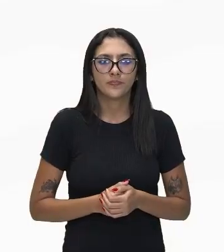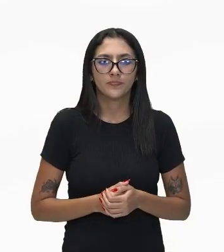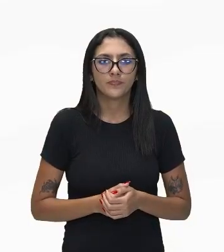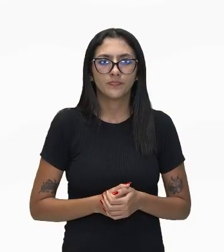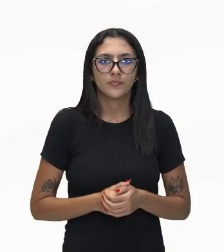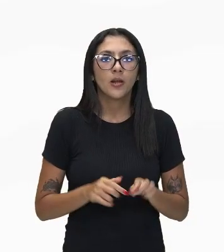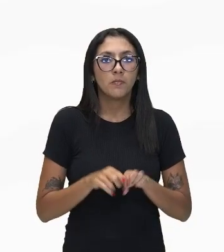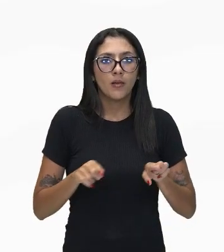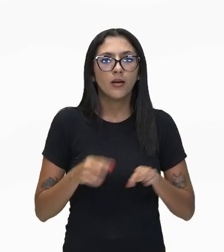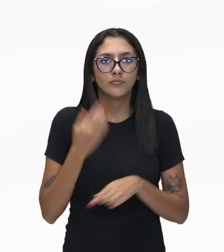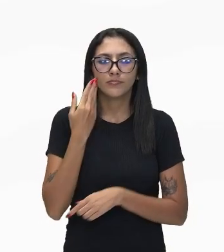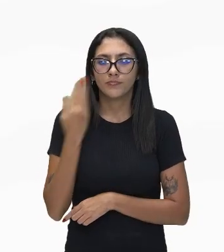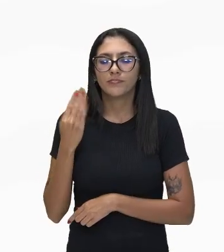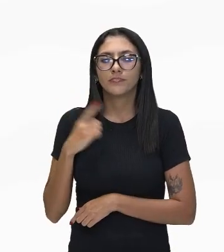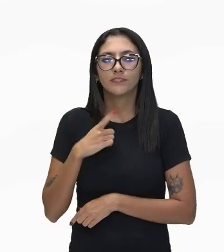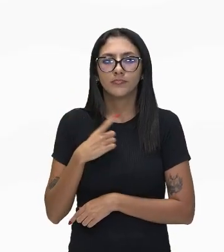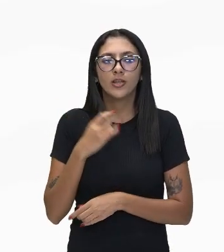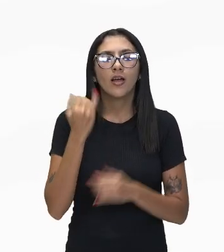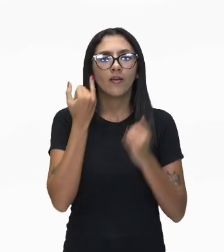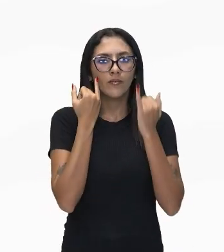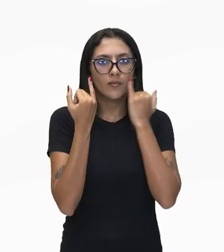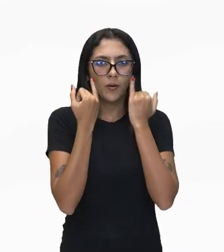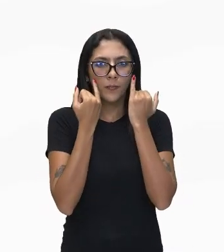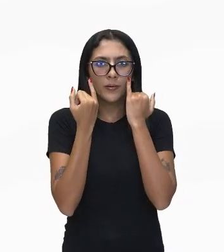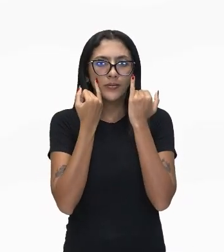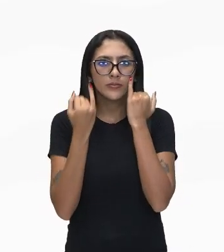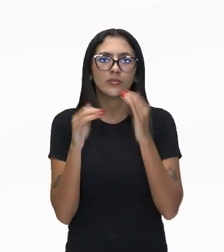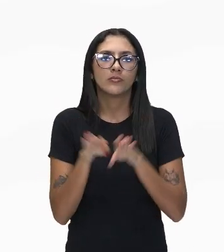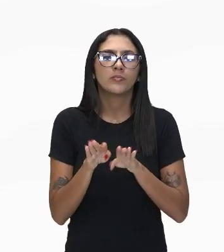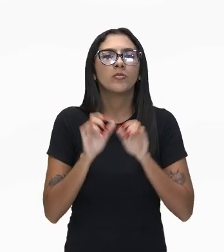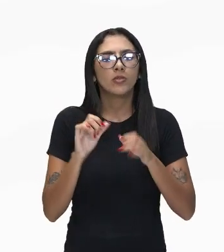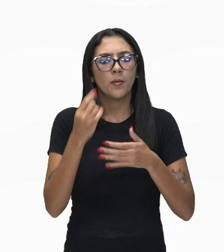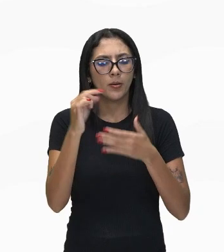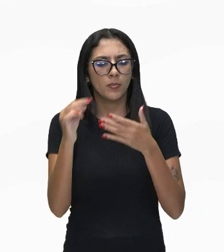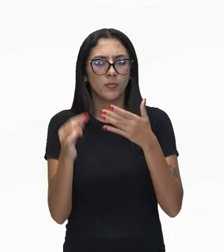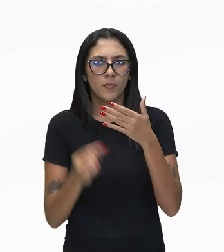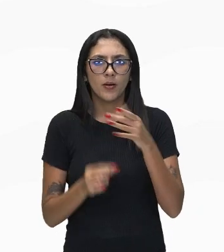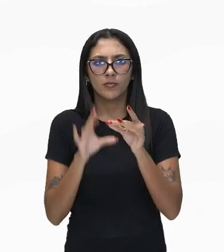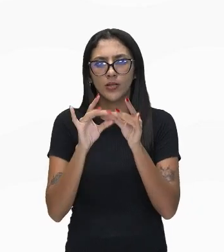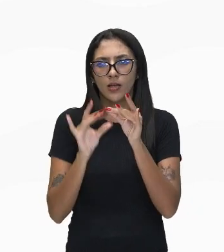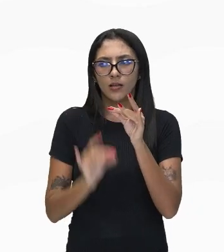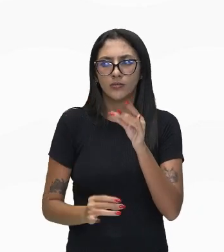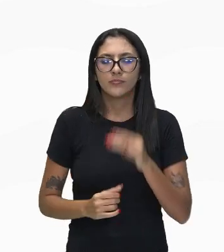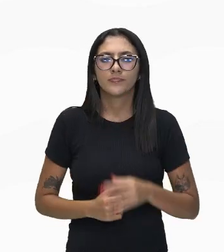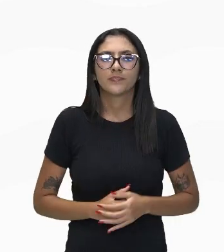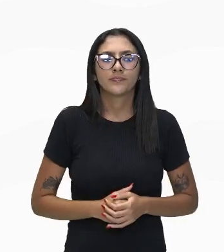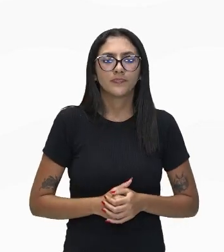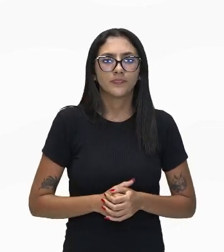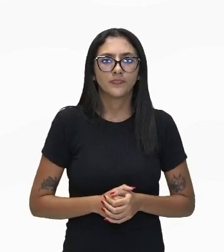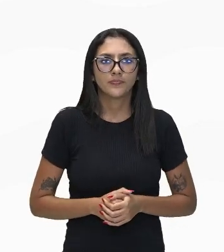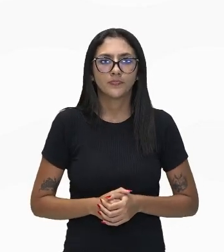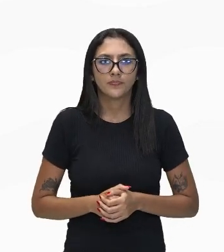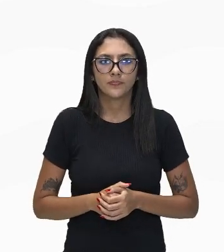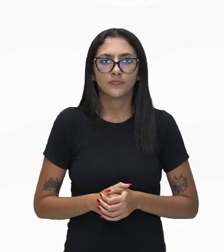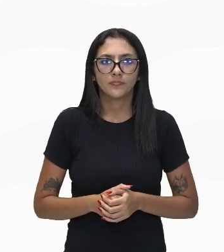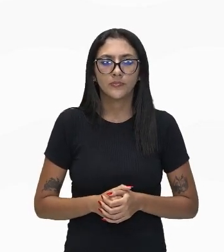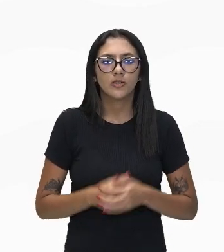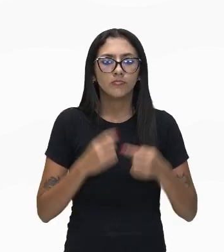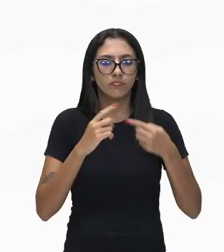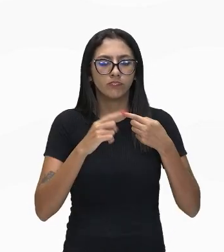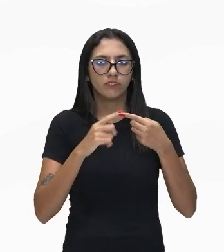que vai nos mostrar aí quais são esses critérios. Olha só, a gente tem, professor, o critérios